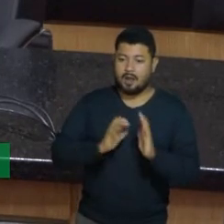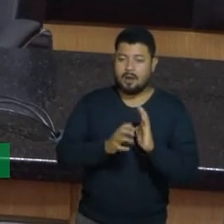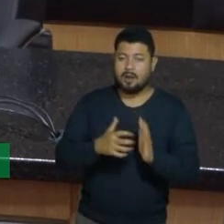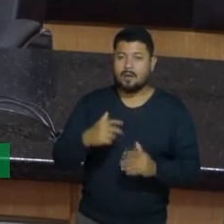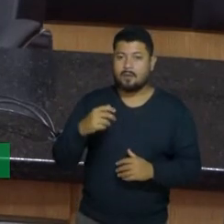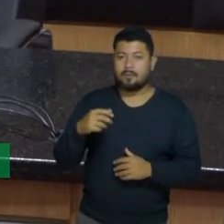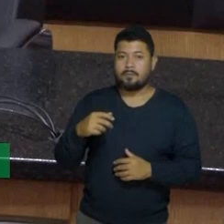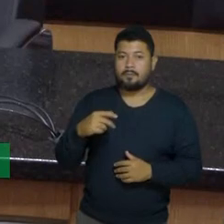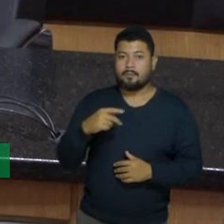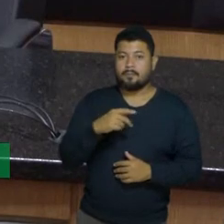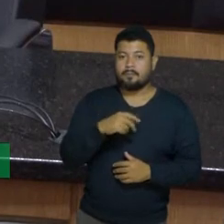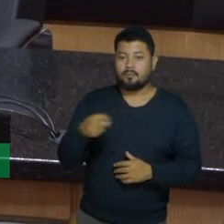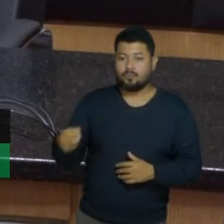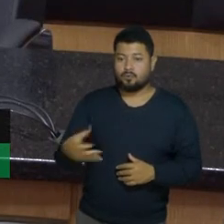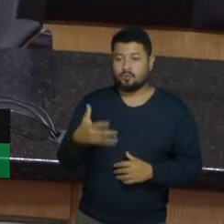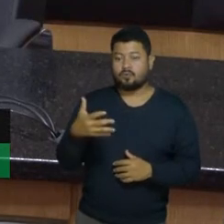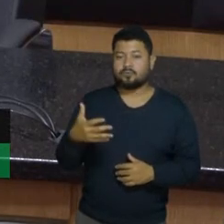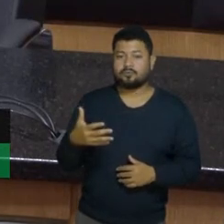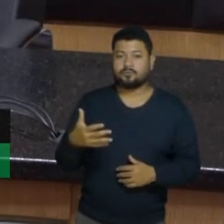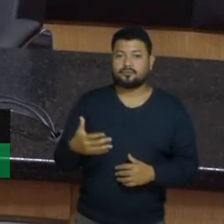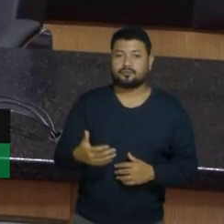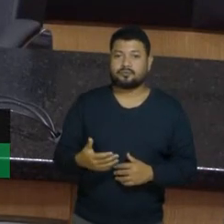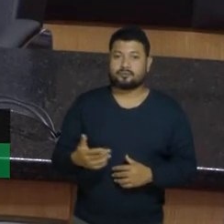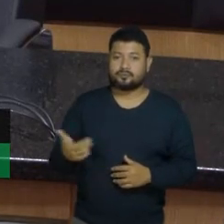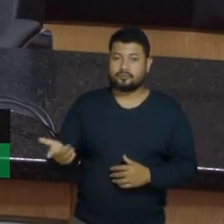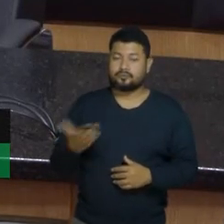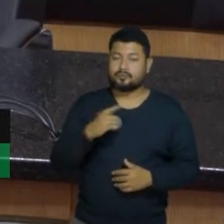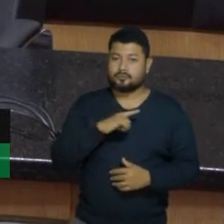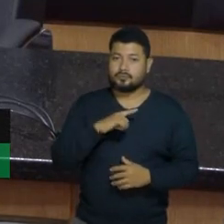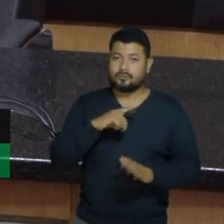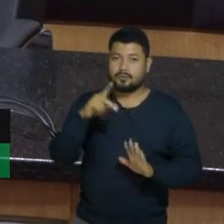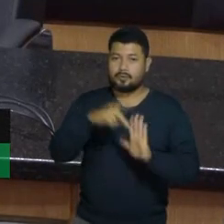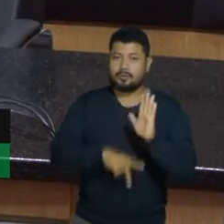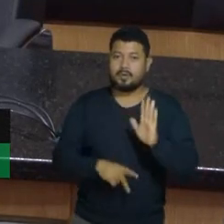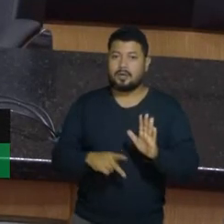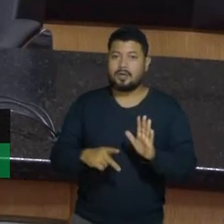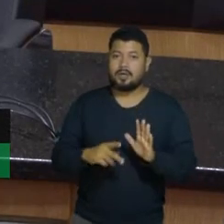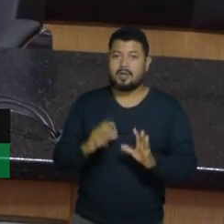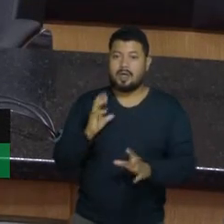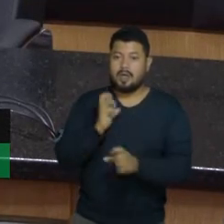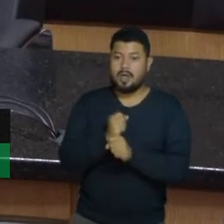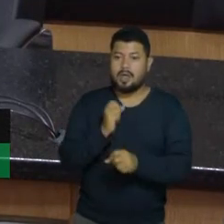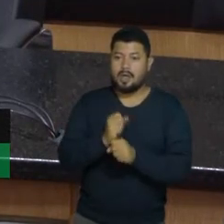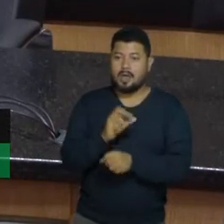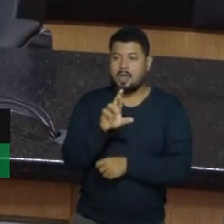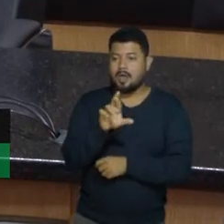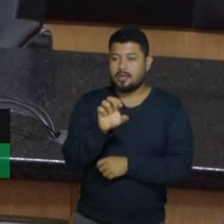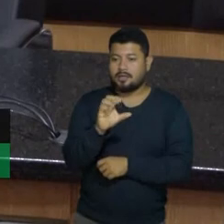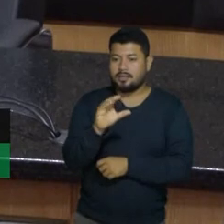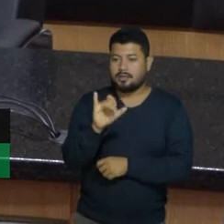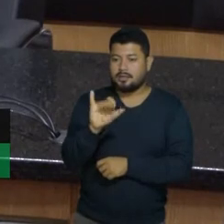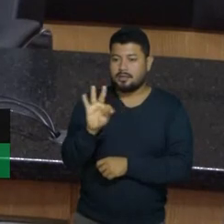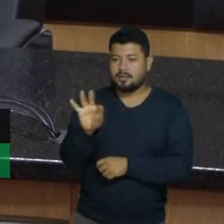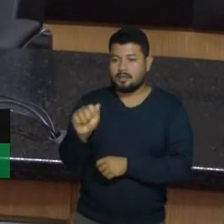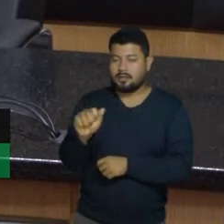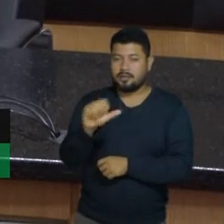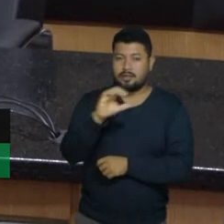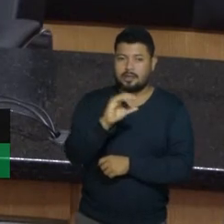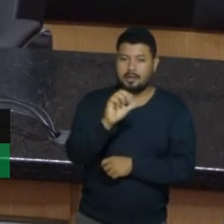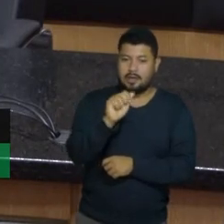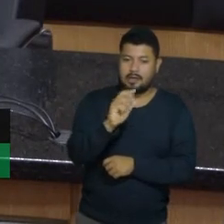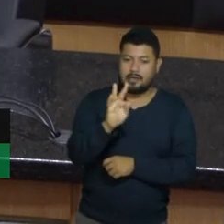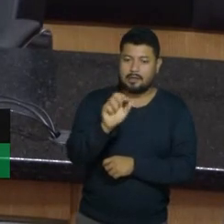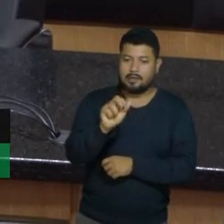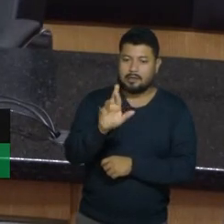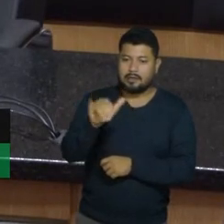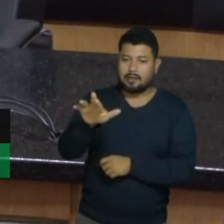eu substituo nesse momento, ele tem um programa que é o Respeita Catarina. Né? A gente aprovou uma resolução aqui nessa Assembleia Legislativa justamente para